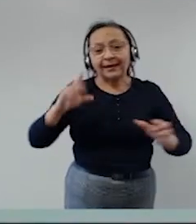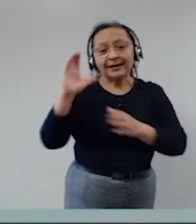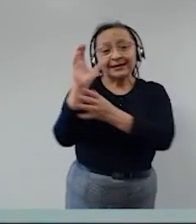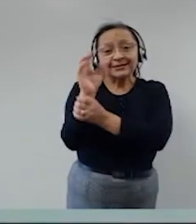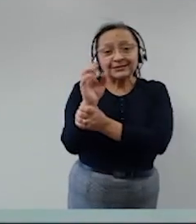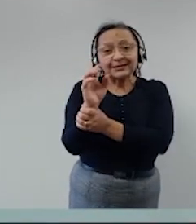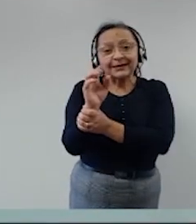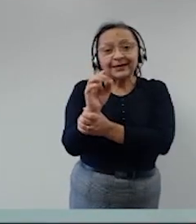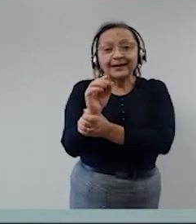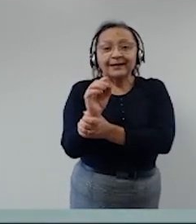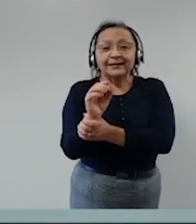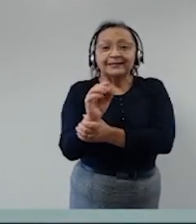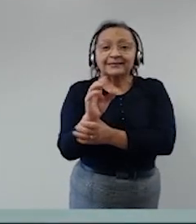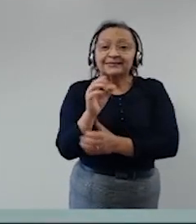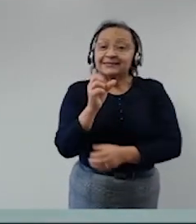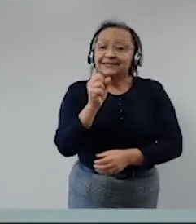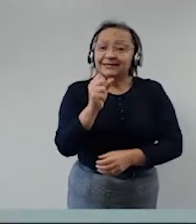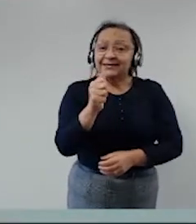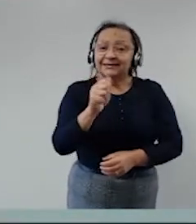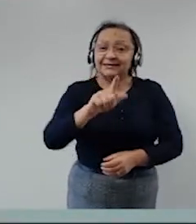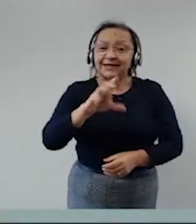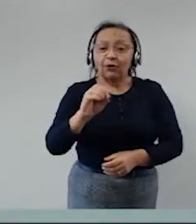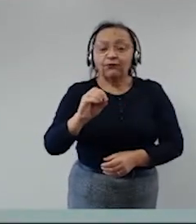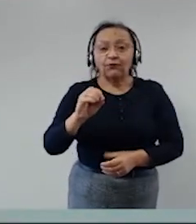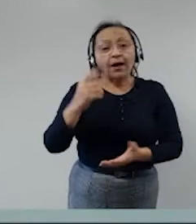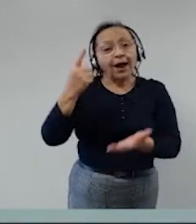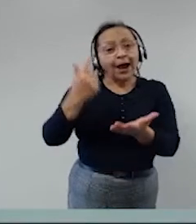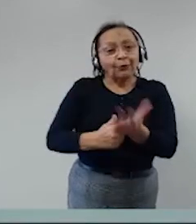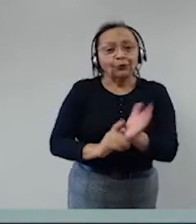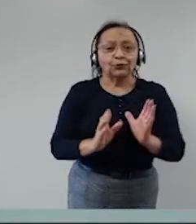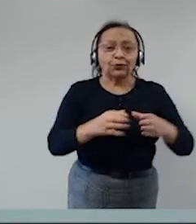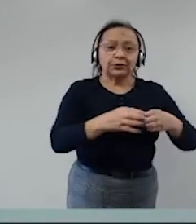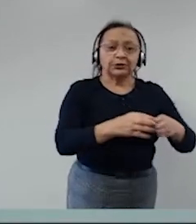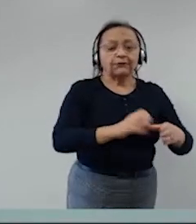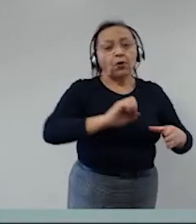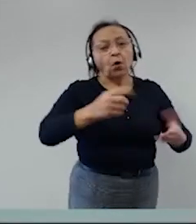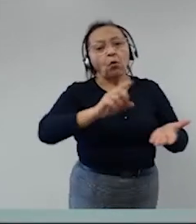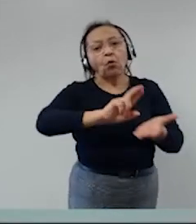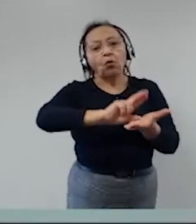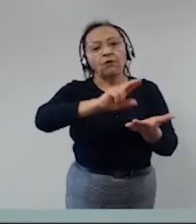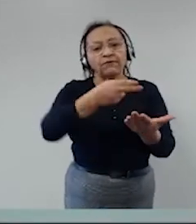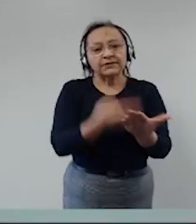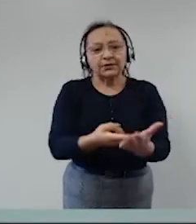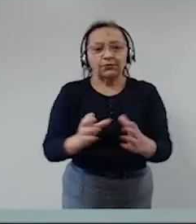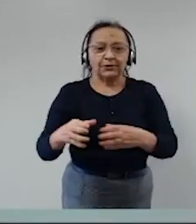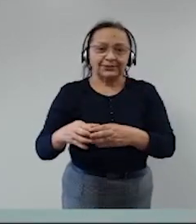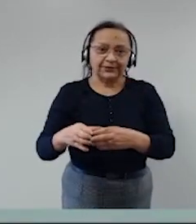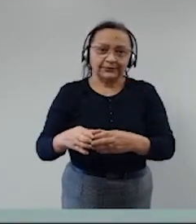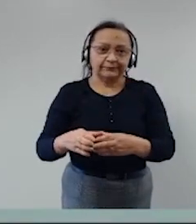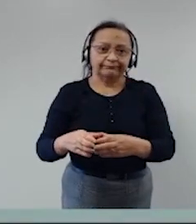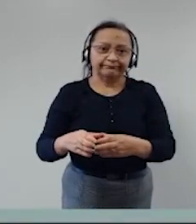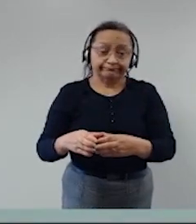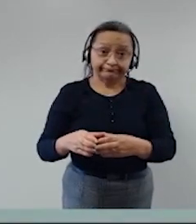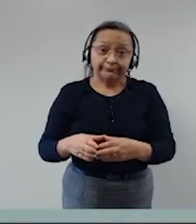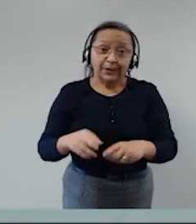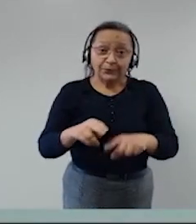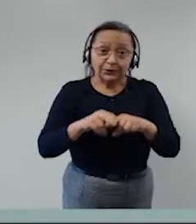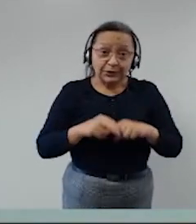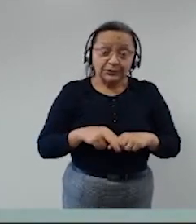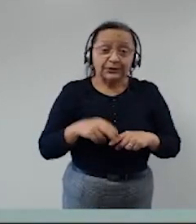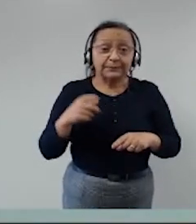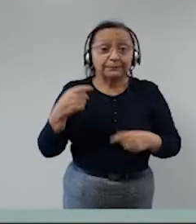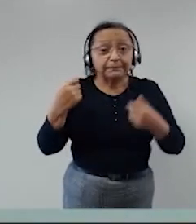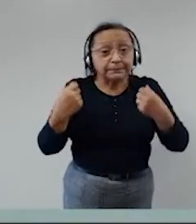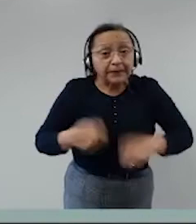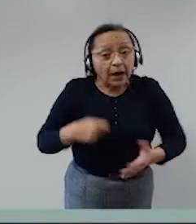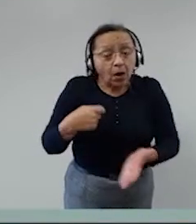constitucional, salvo acordo coletivo ou convenção coletiva. Portanto, tem que haver, para a redução de salário,